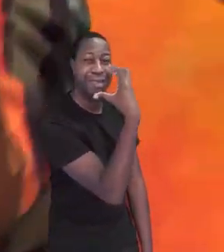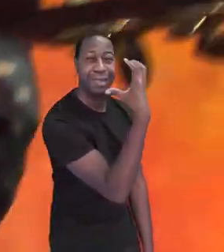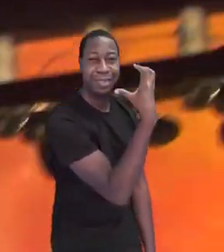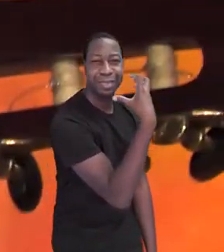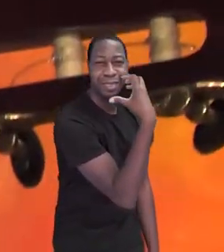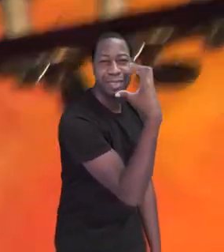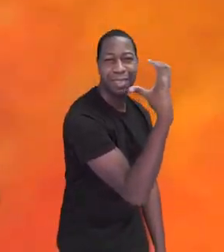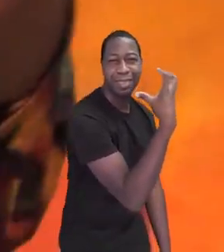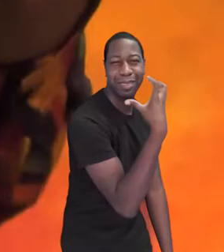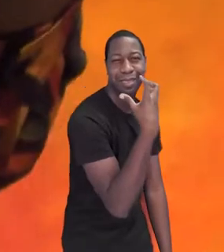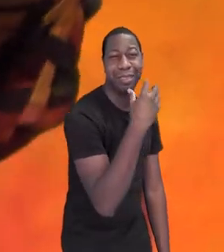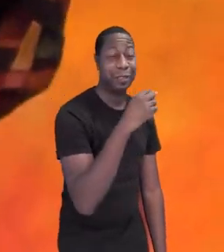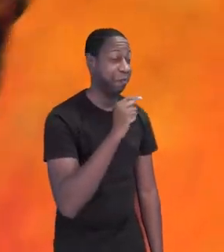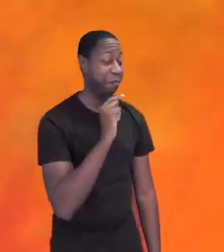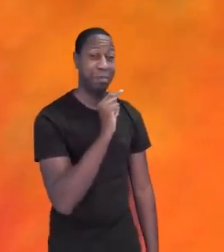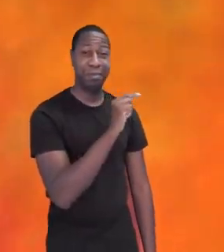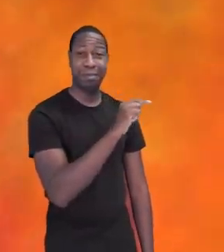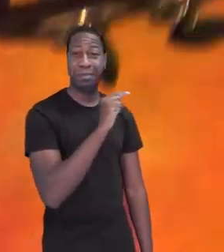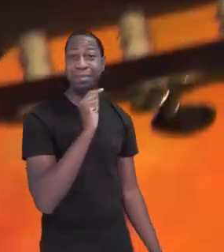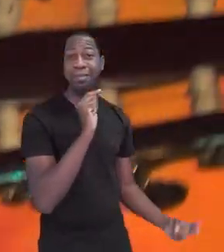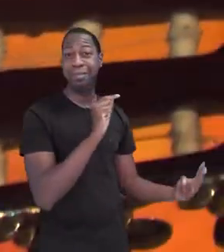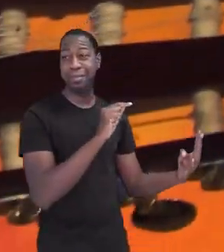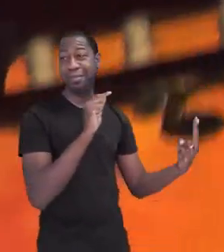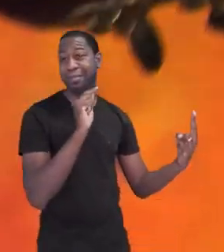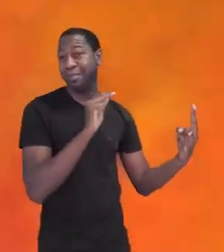aquelas duas